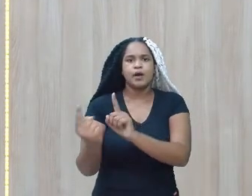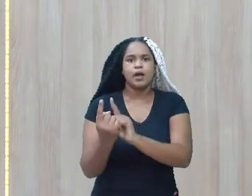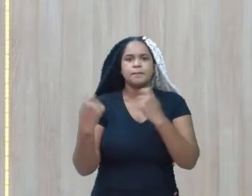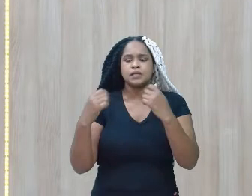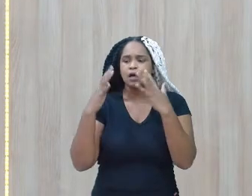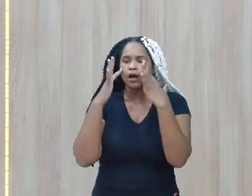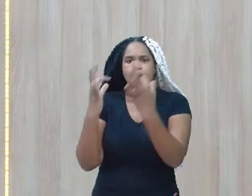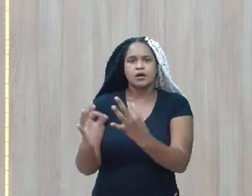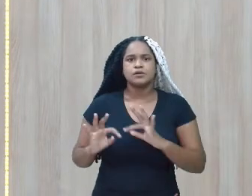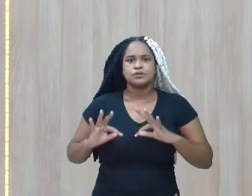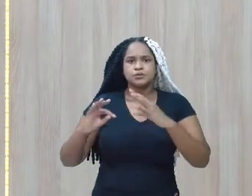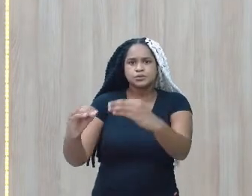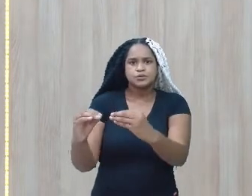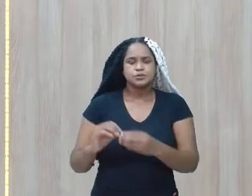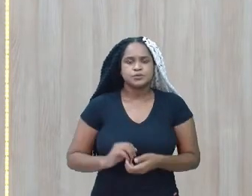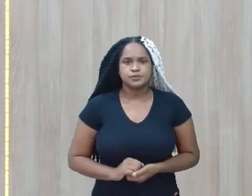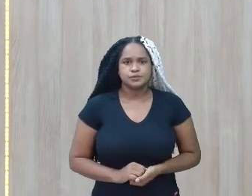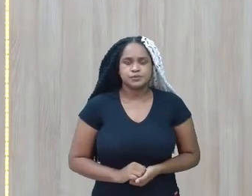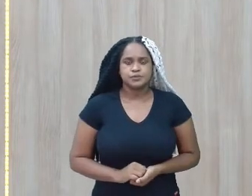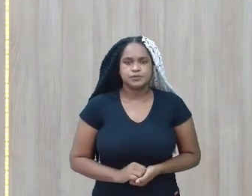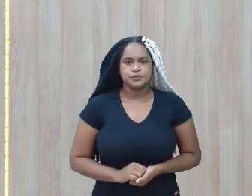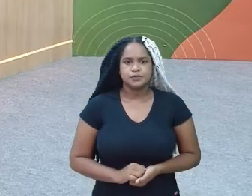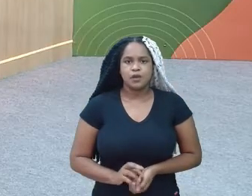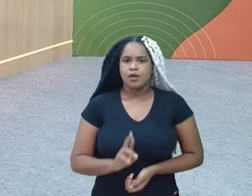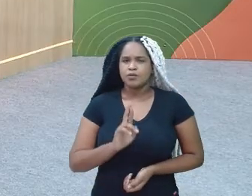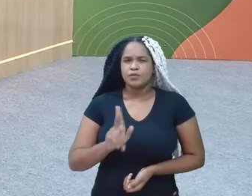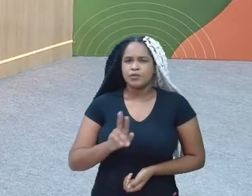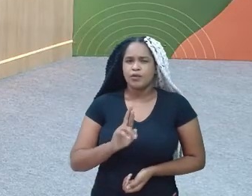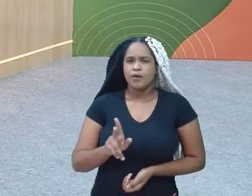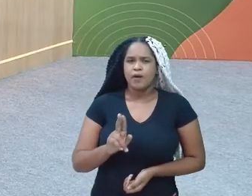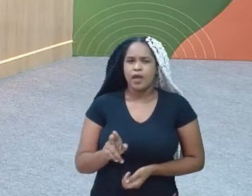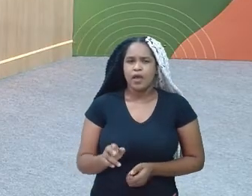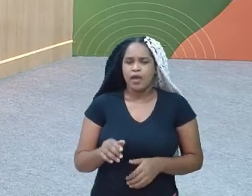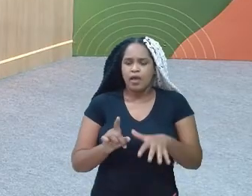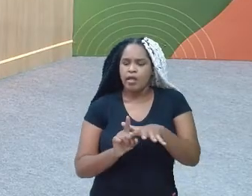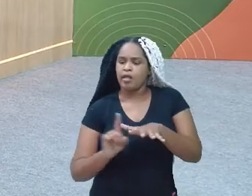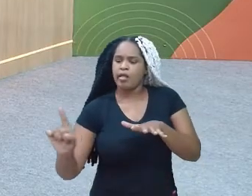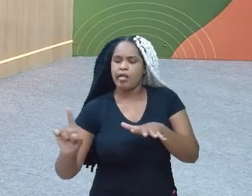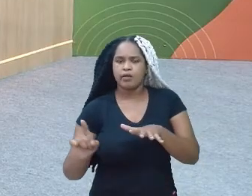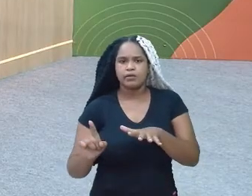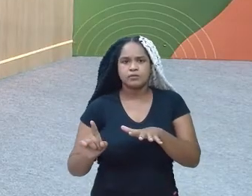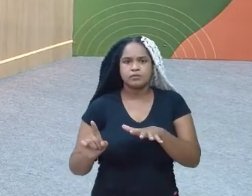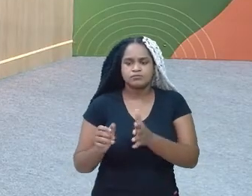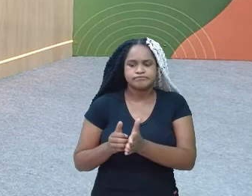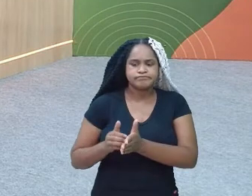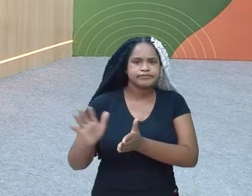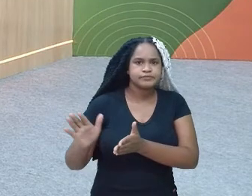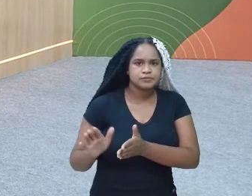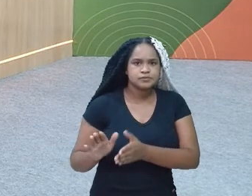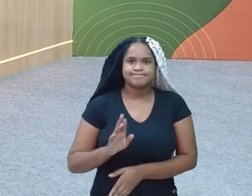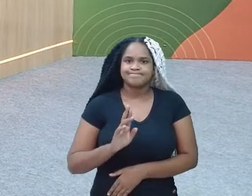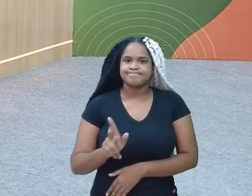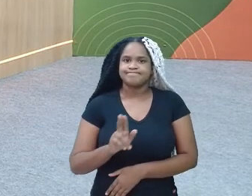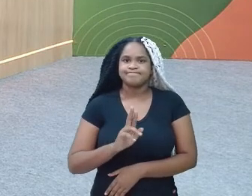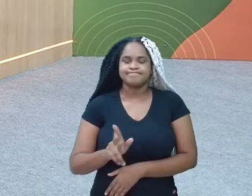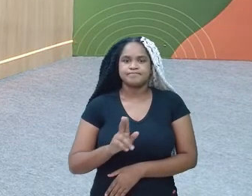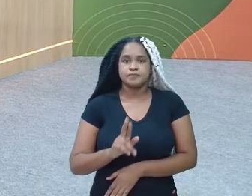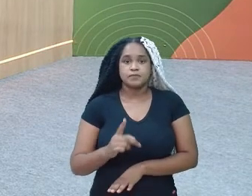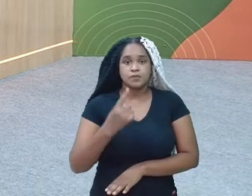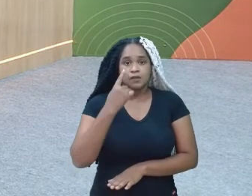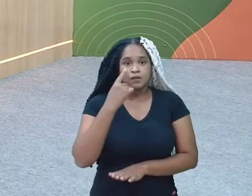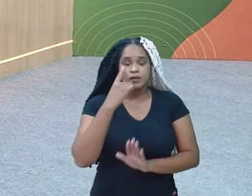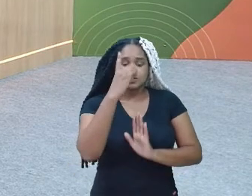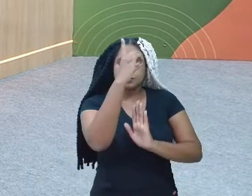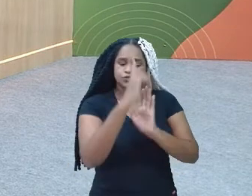visto, ele precisa ser percebido, ele não pode jamais ser excluído. Esse direito precisa ser,